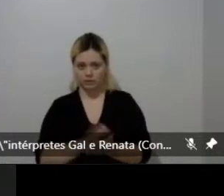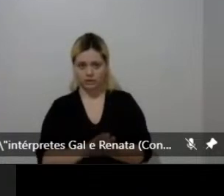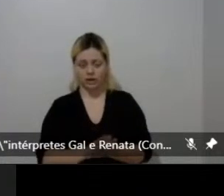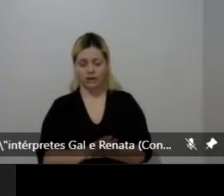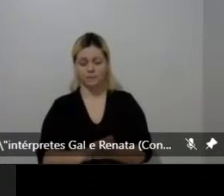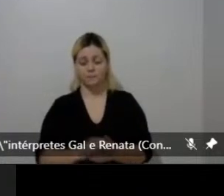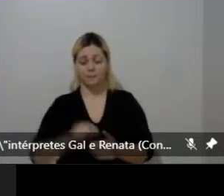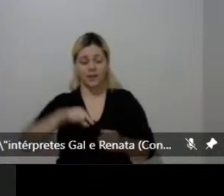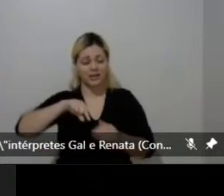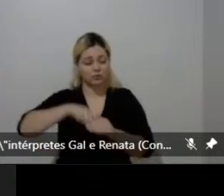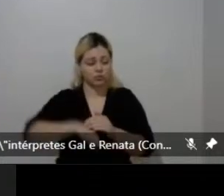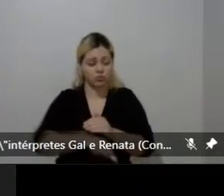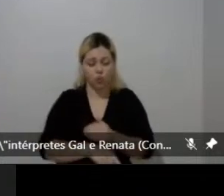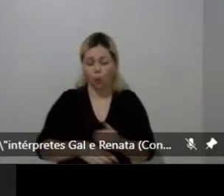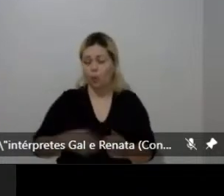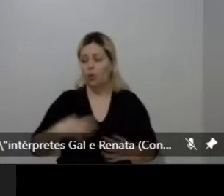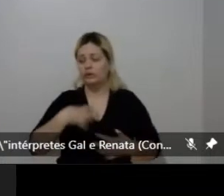intensa